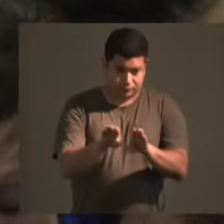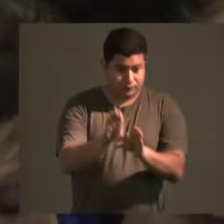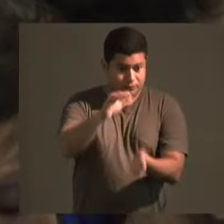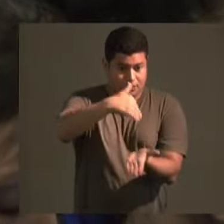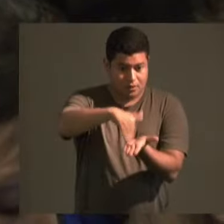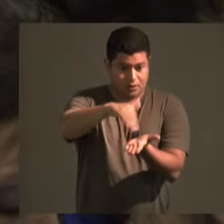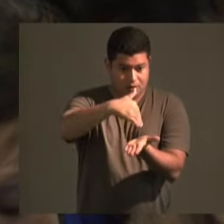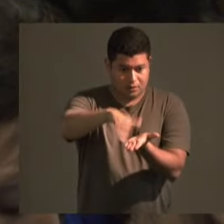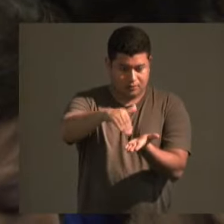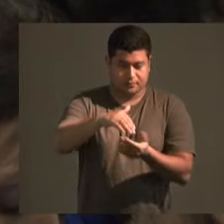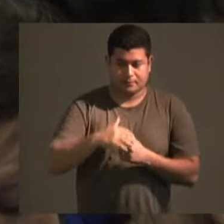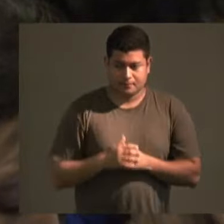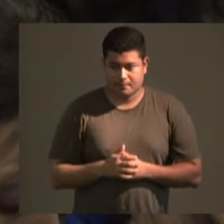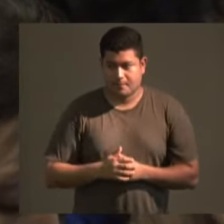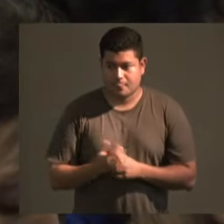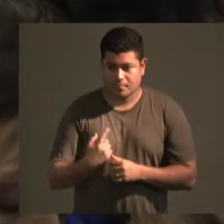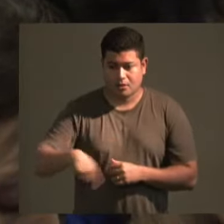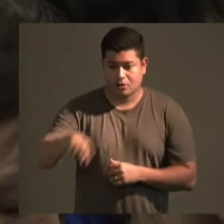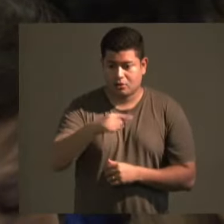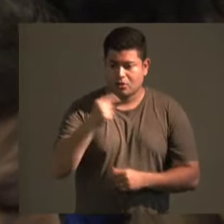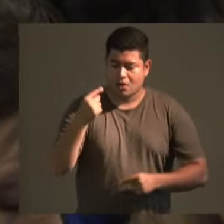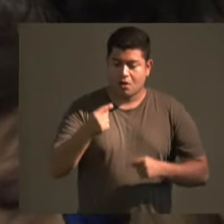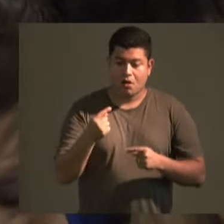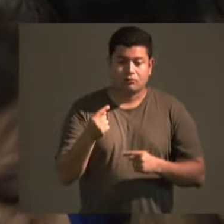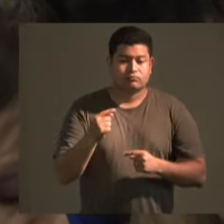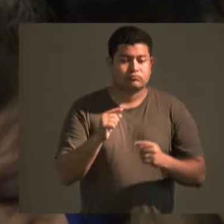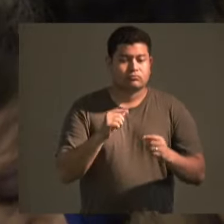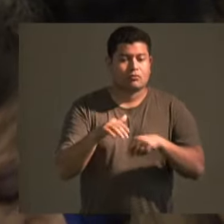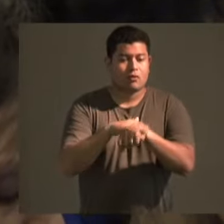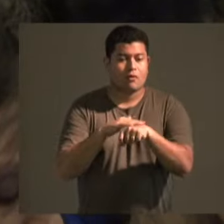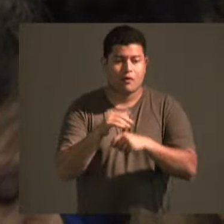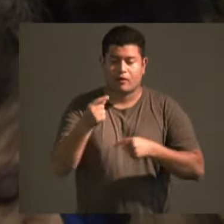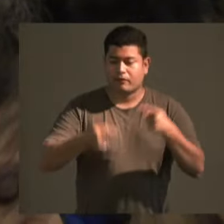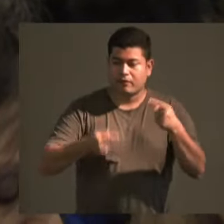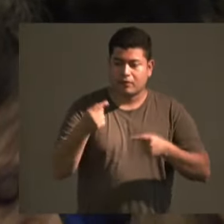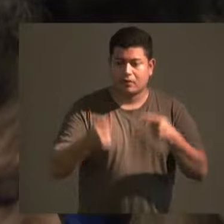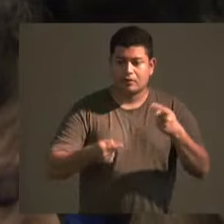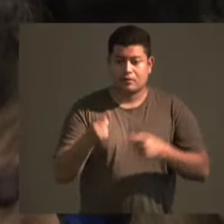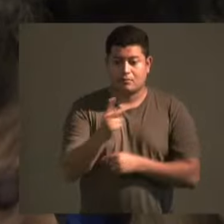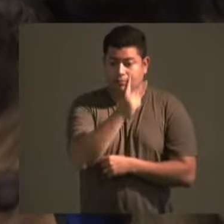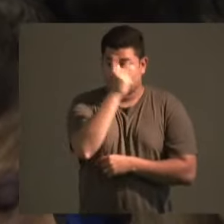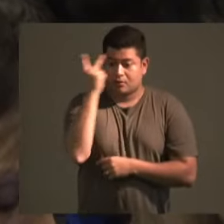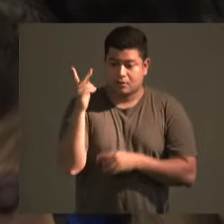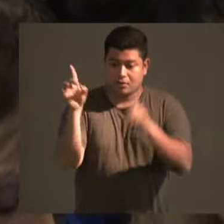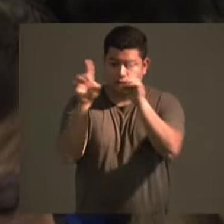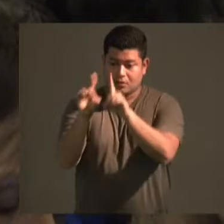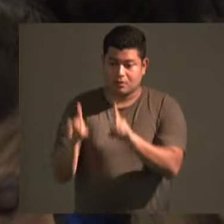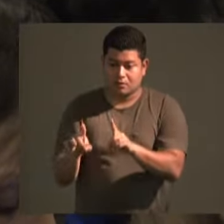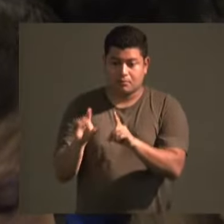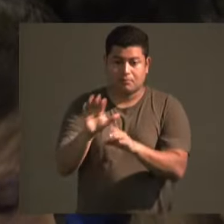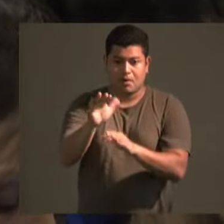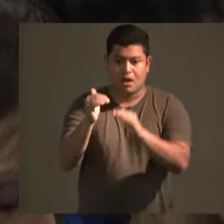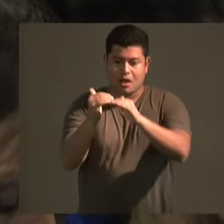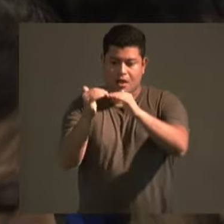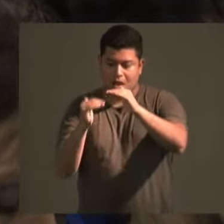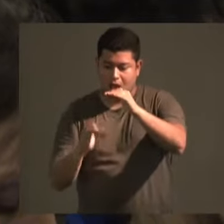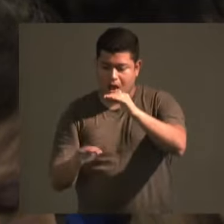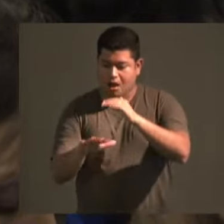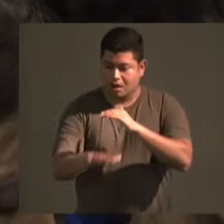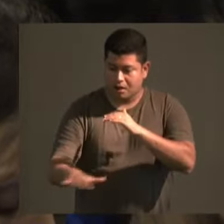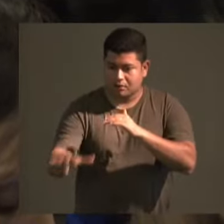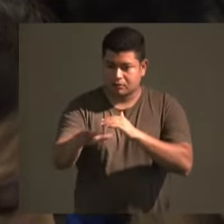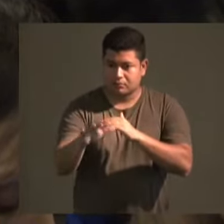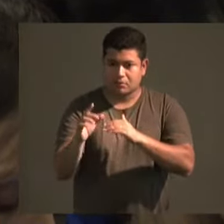né? A gente fala de mundo de trabalho para a pessoa com deficiência, mas é sempre nas vagas subalternas, né? A gente nunca pensa